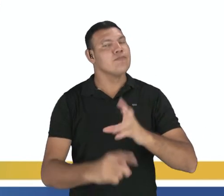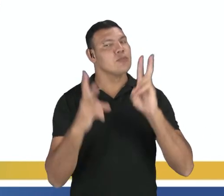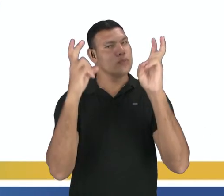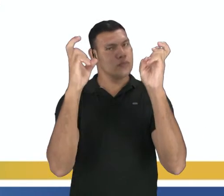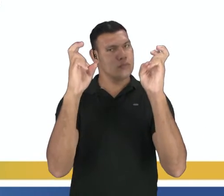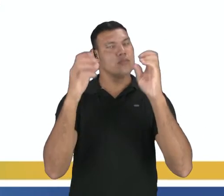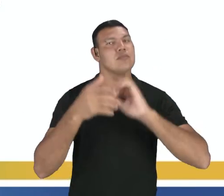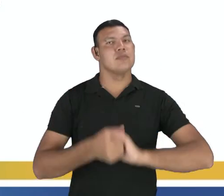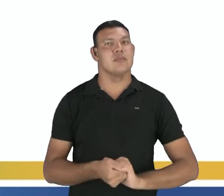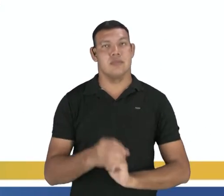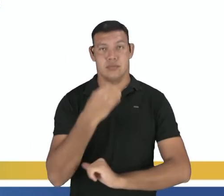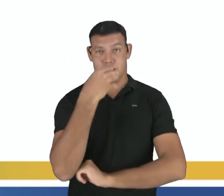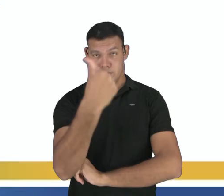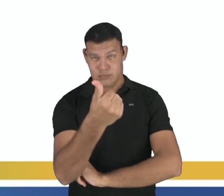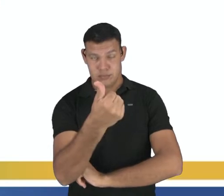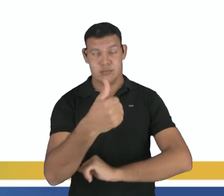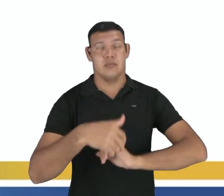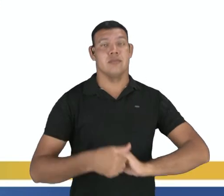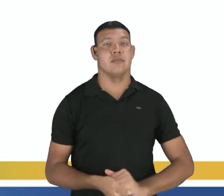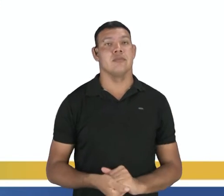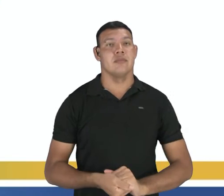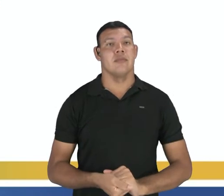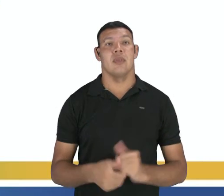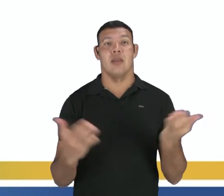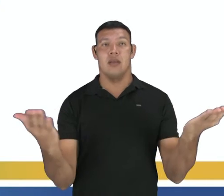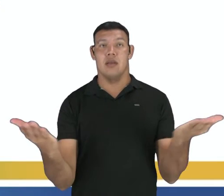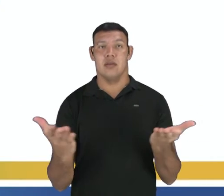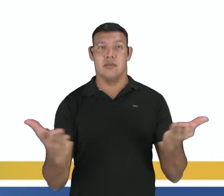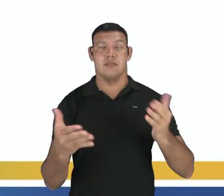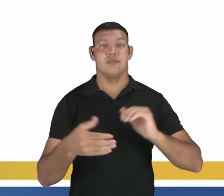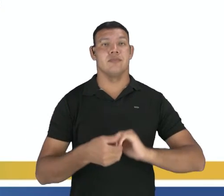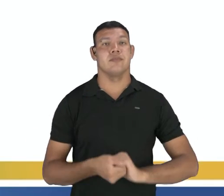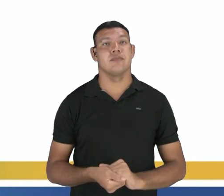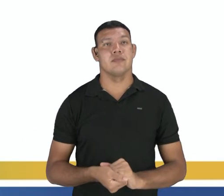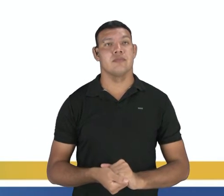essa temática. Tudo bem até aqui? Agora nós vamos